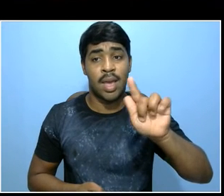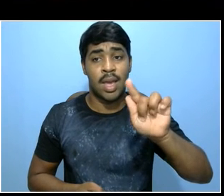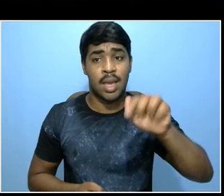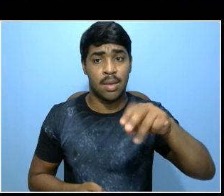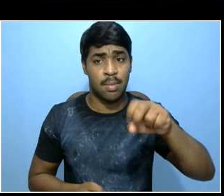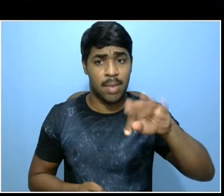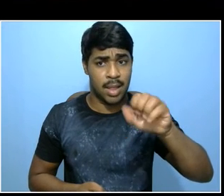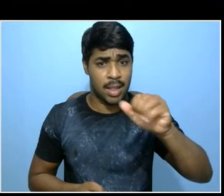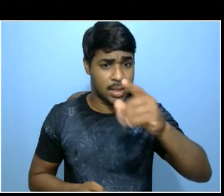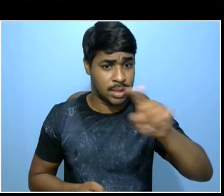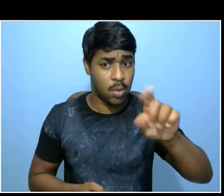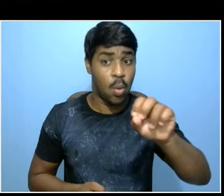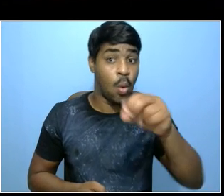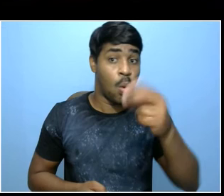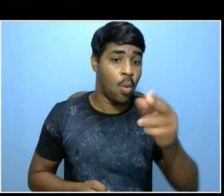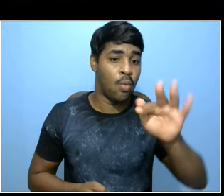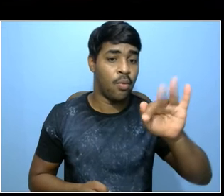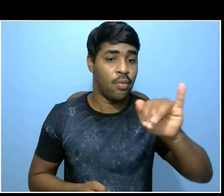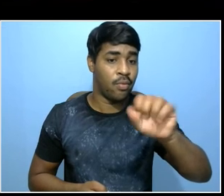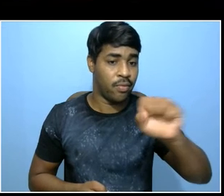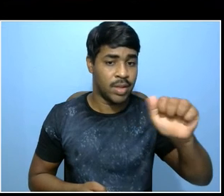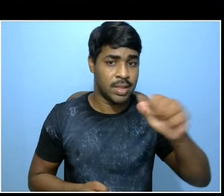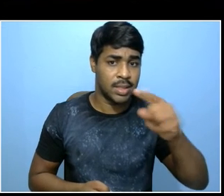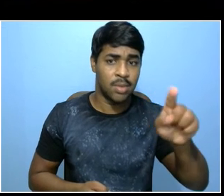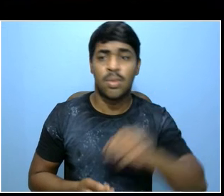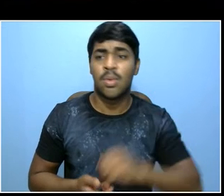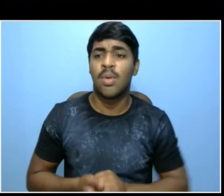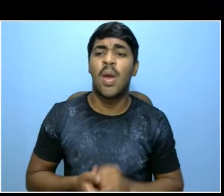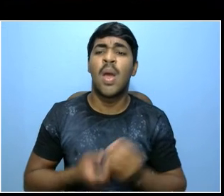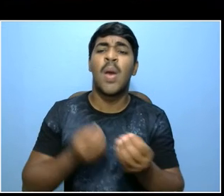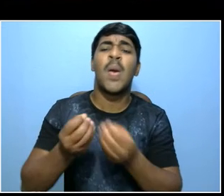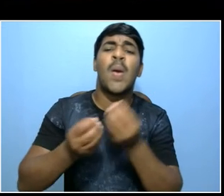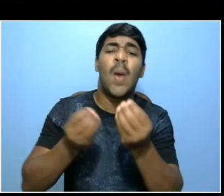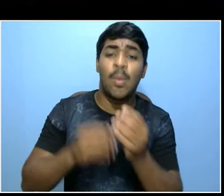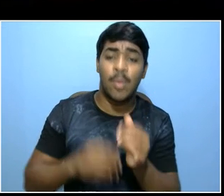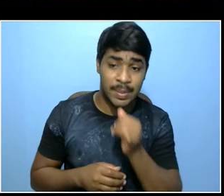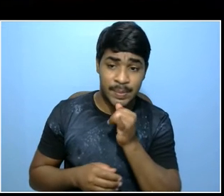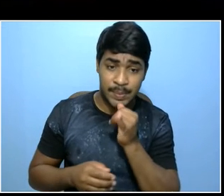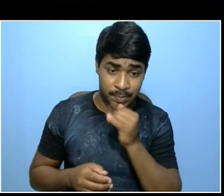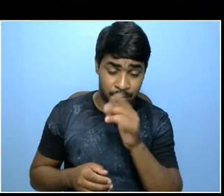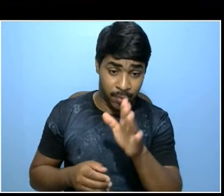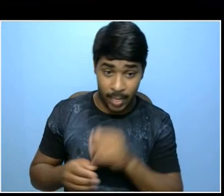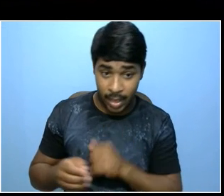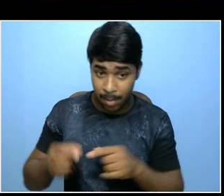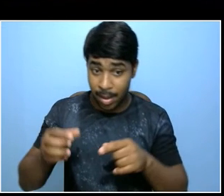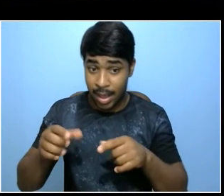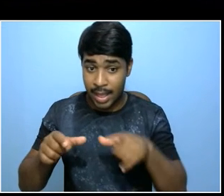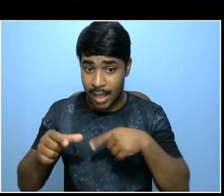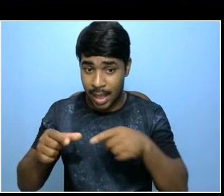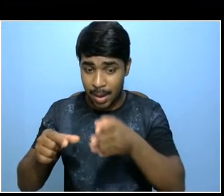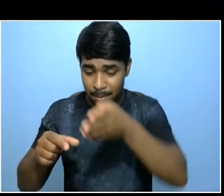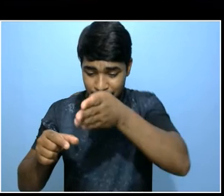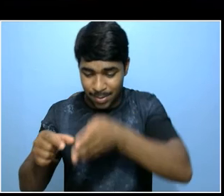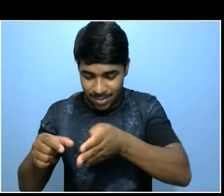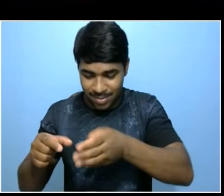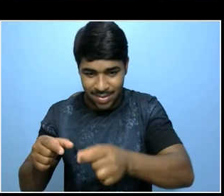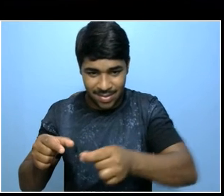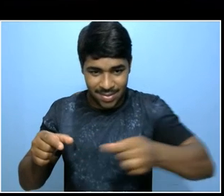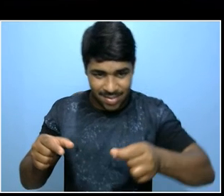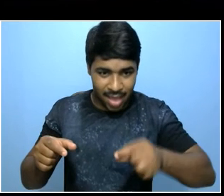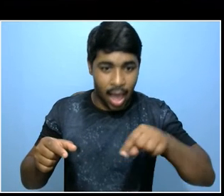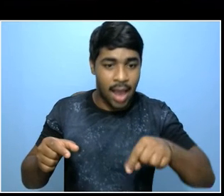que separam do corpo do indivíduo, eles regeneram e vai dar origem a novos seres, tá? Isso acontece com estrelas do mar, por exemplo, se você